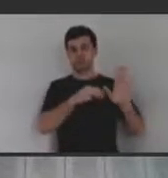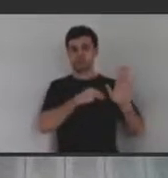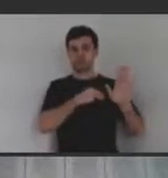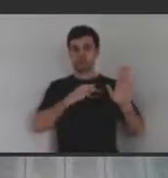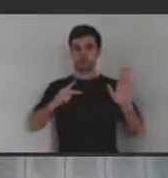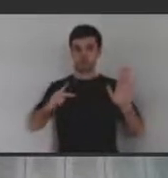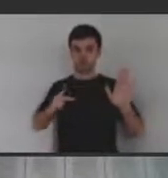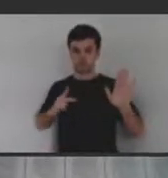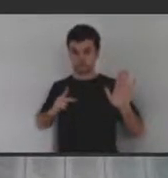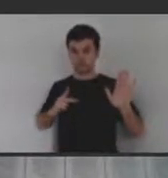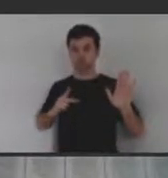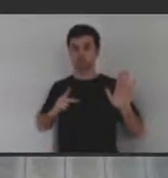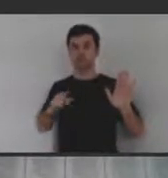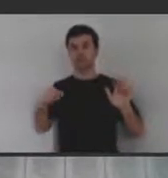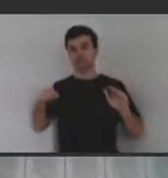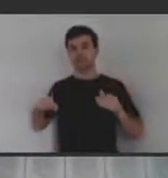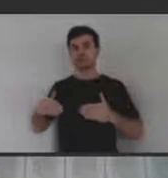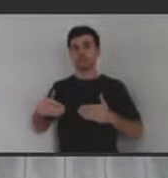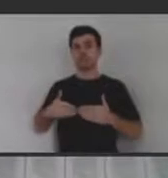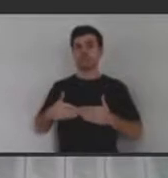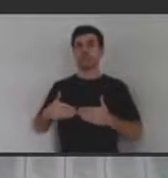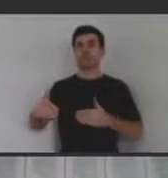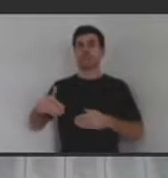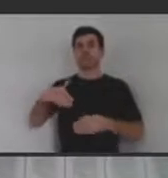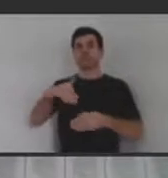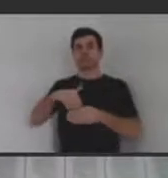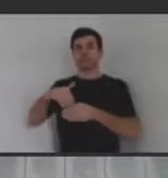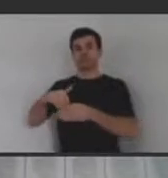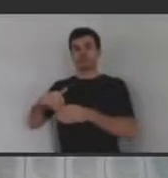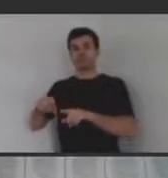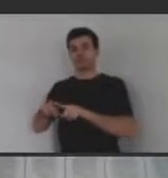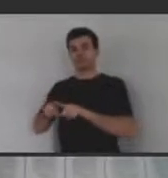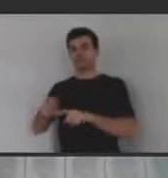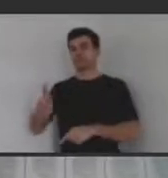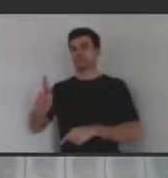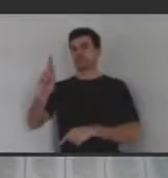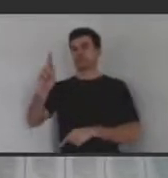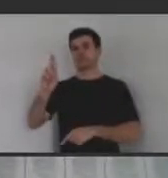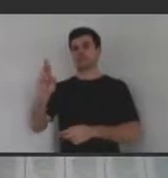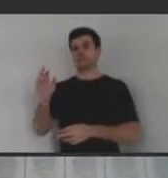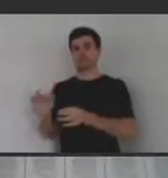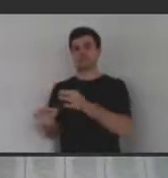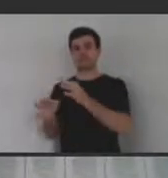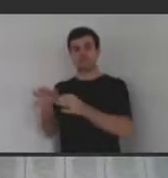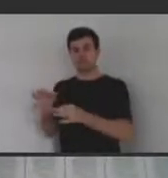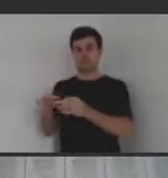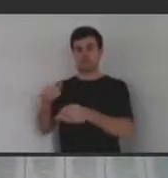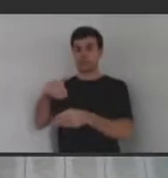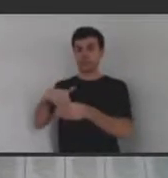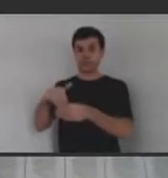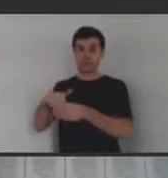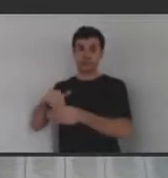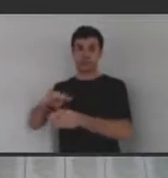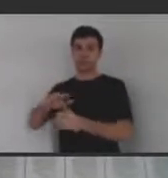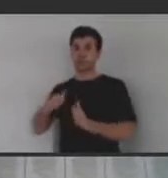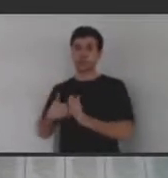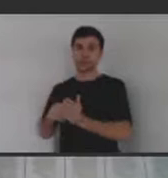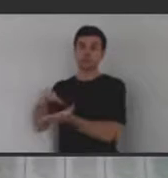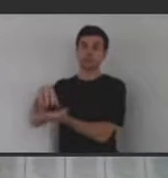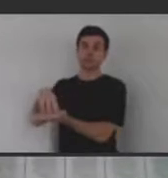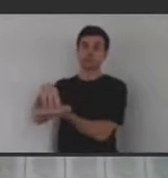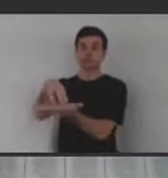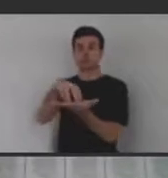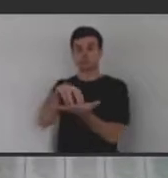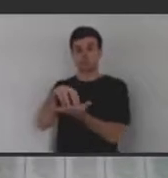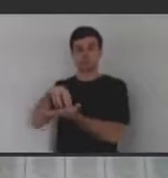Eleitoral e também de todas as normativas do Tribunal de Justiça Eleitoral e de todos os mais órgãos possíveis, um